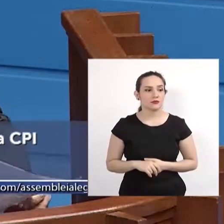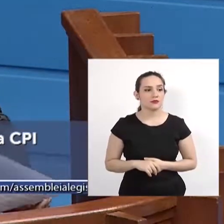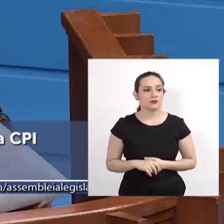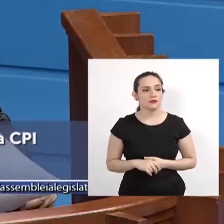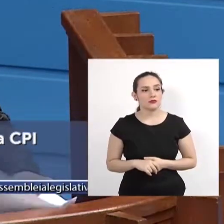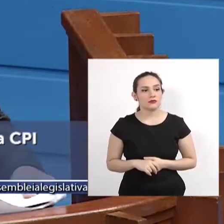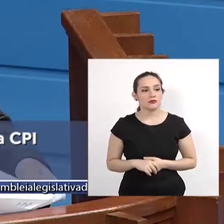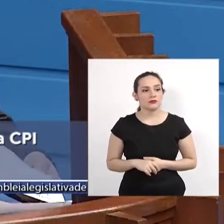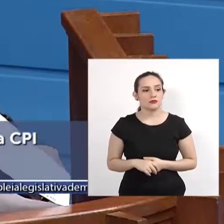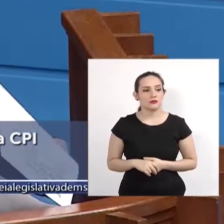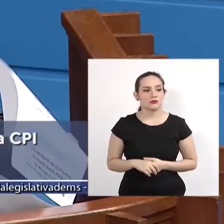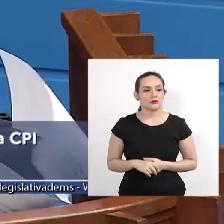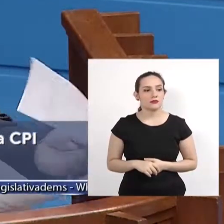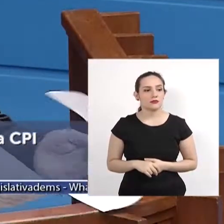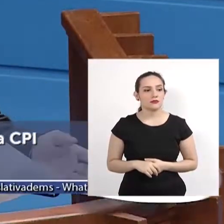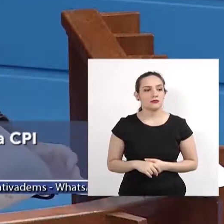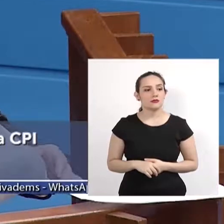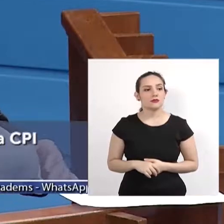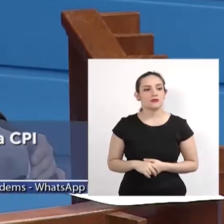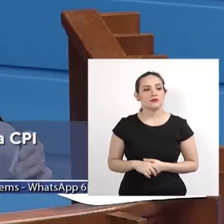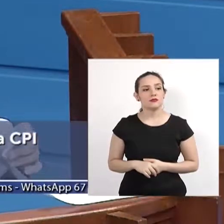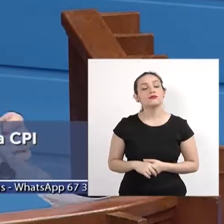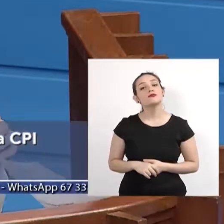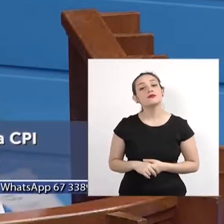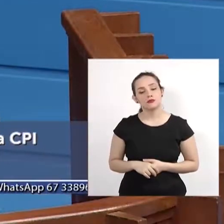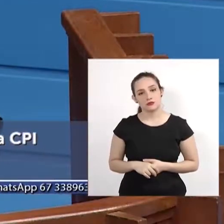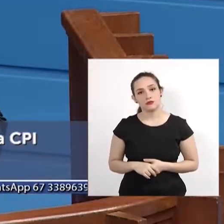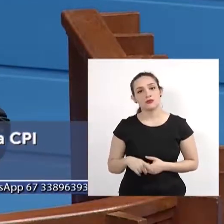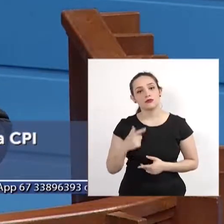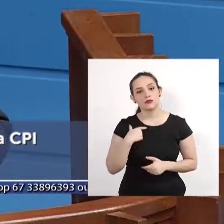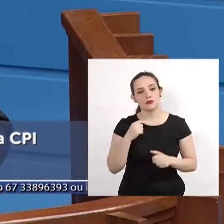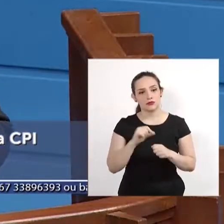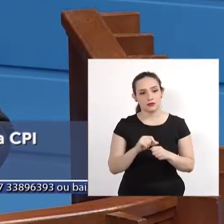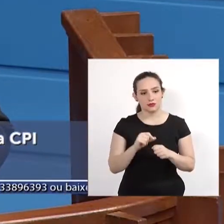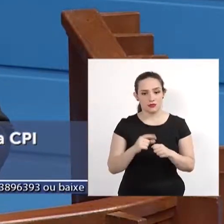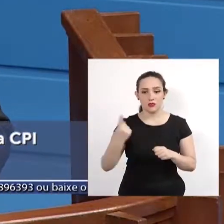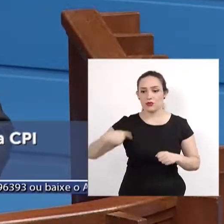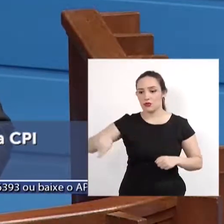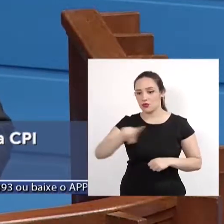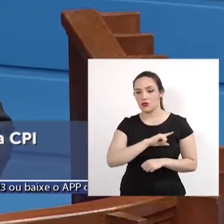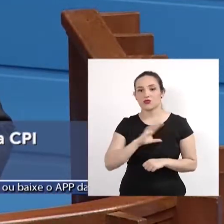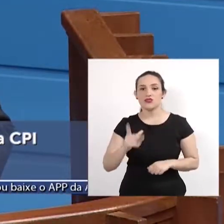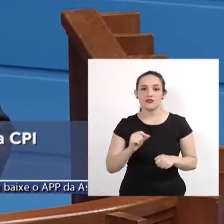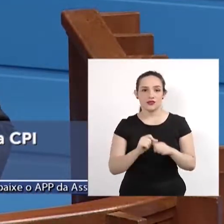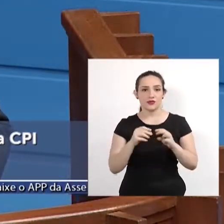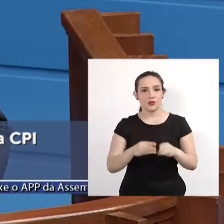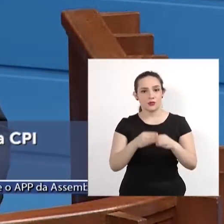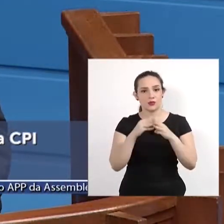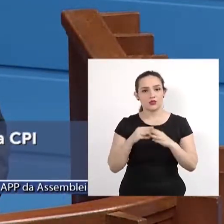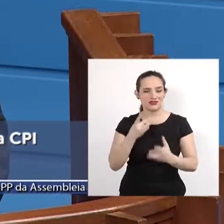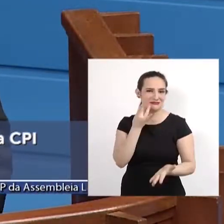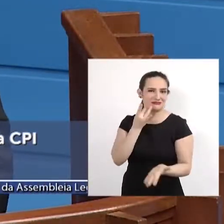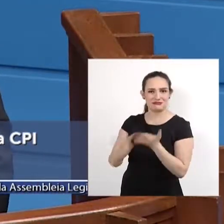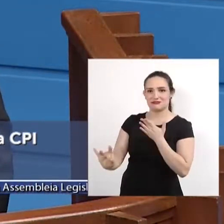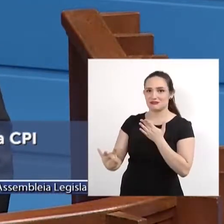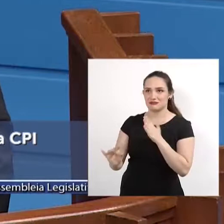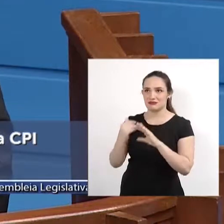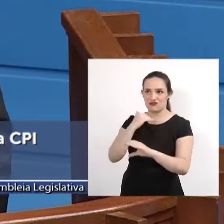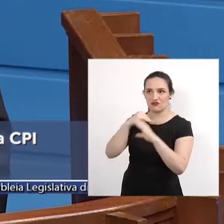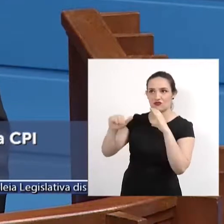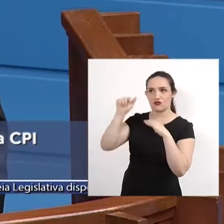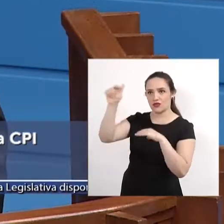Nós fizemos, inclusive, uma moção de repúdio aqui à ANEEL, que foi aprovada por esta